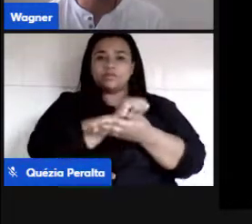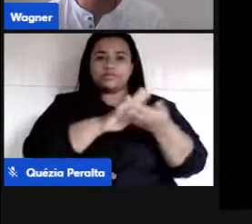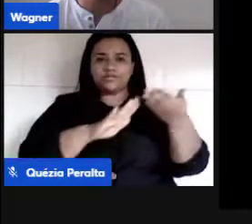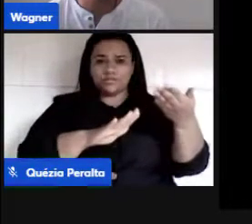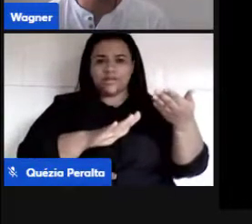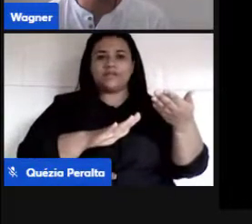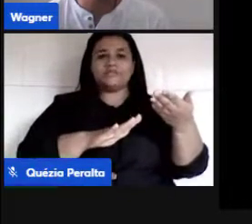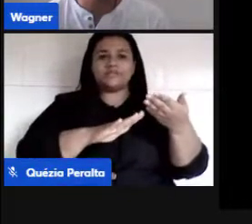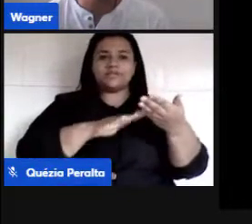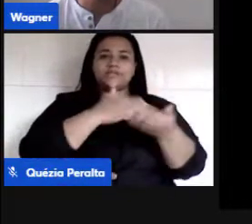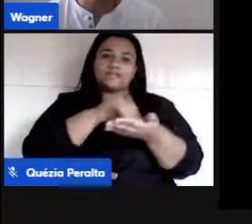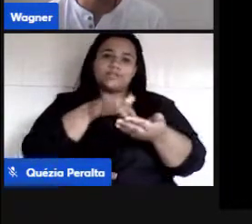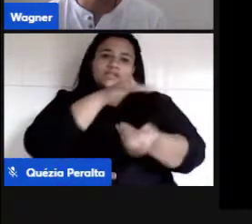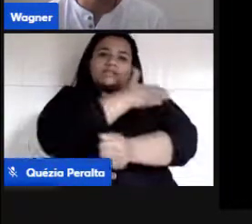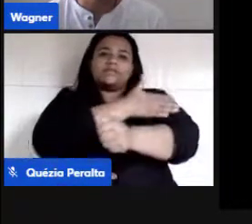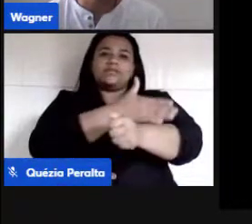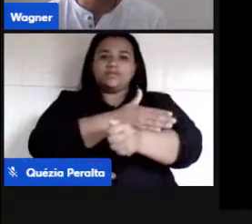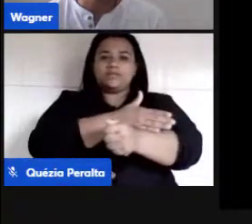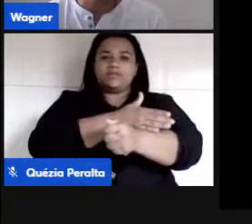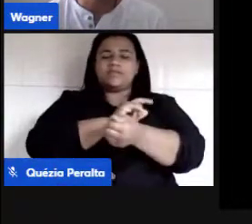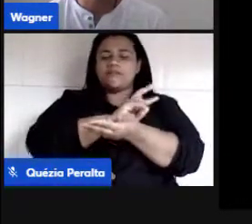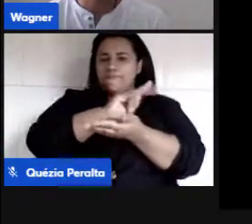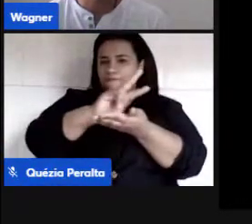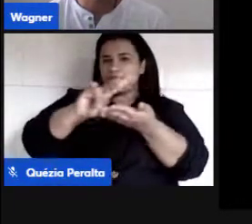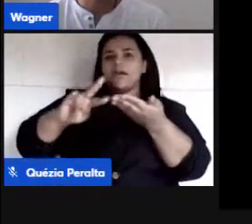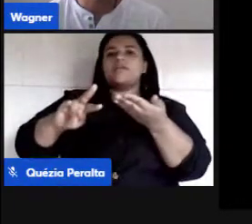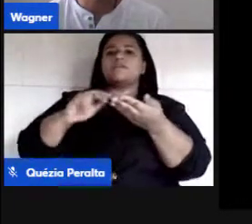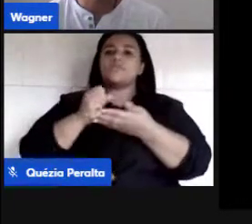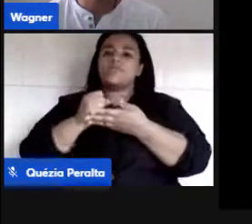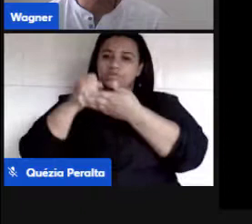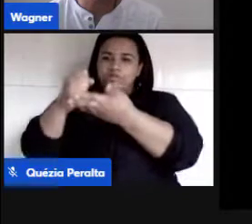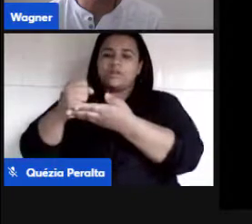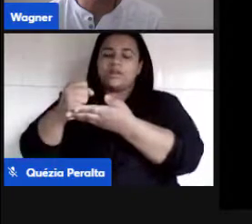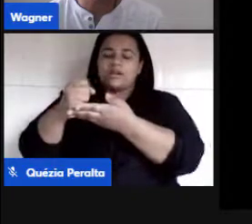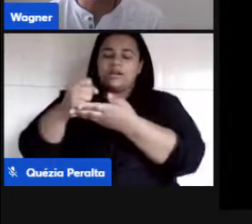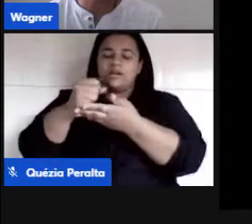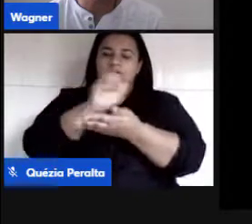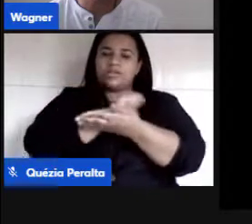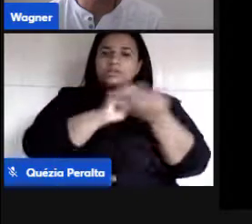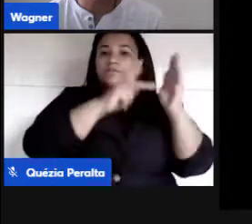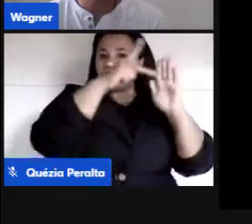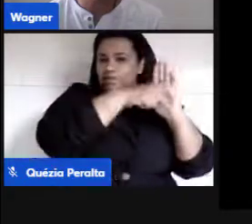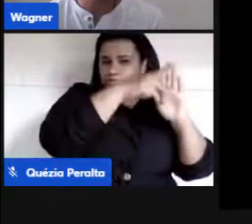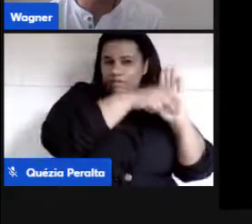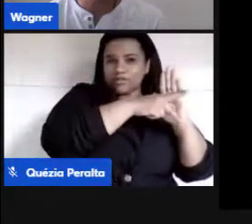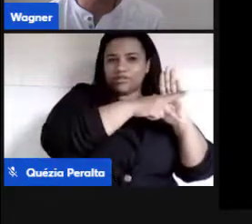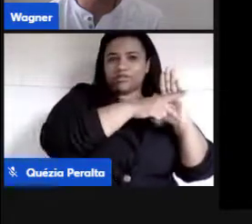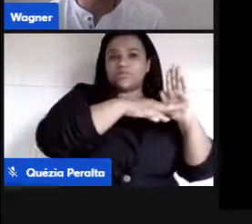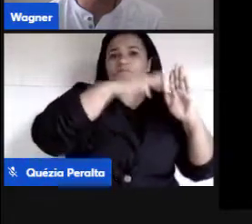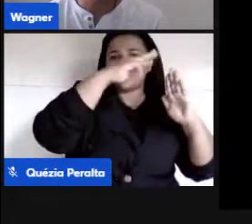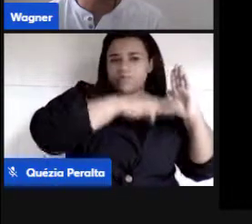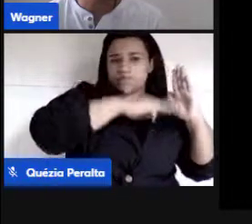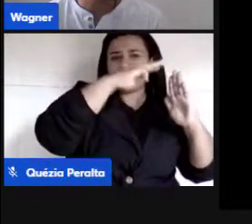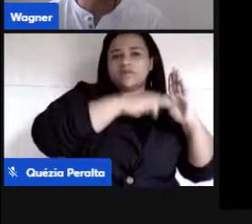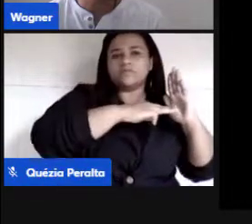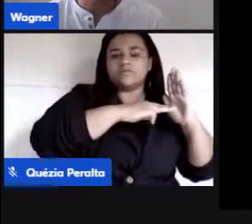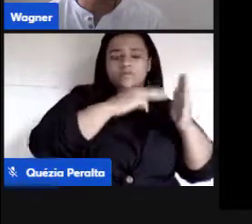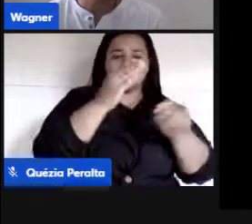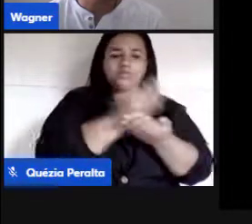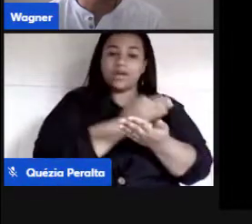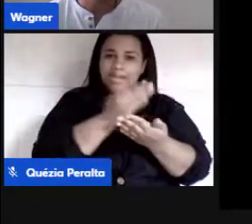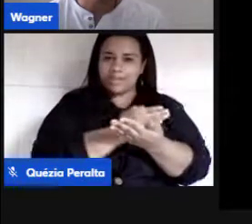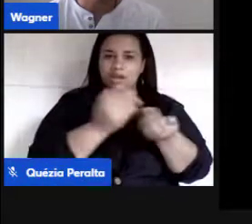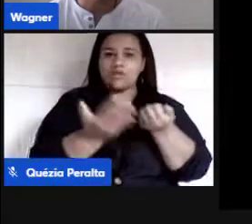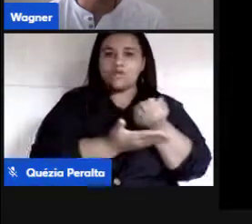também, né? Lá está atividades que nós planejamos, tem, além daquelas que estão no caderno, tem mais 20